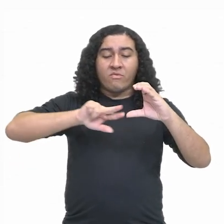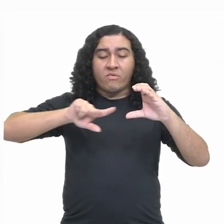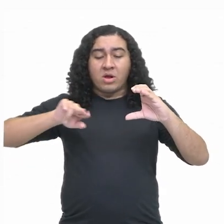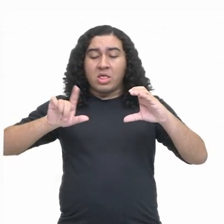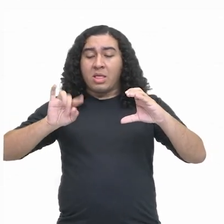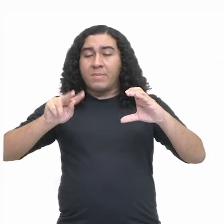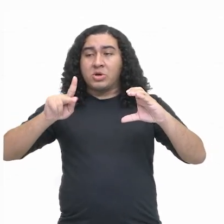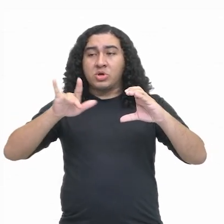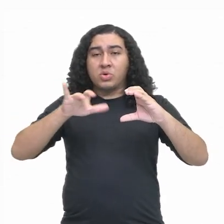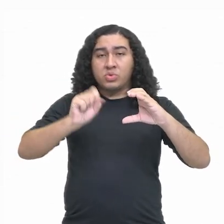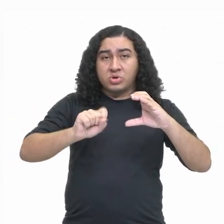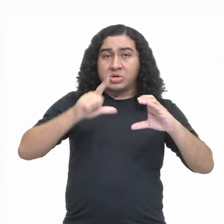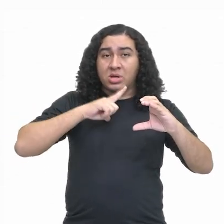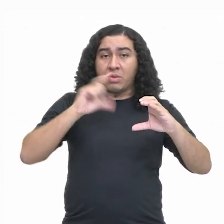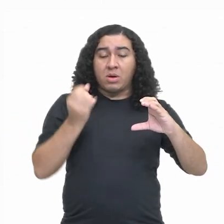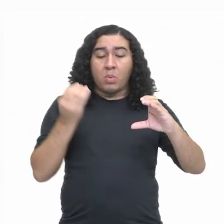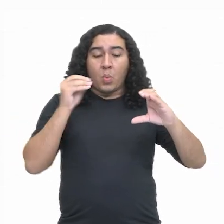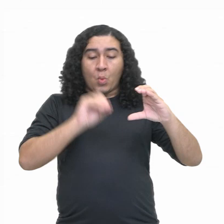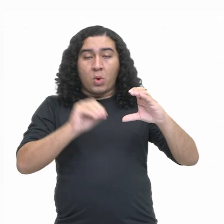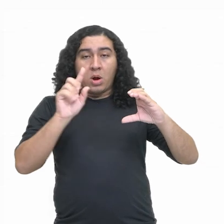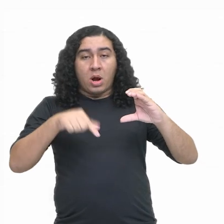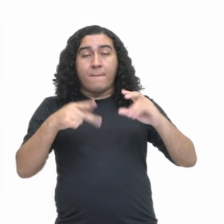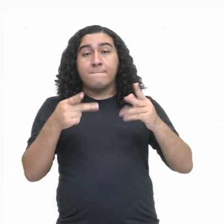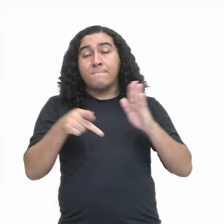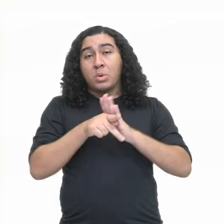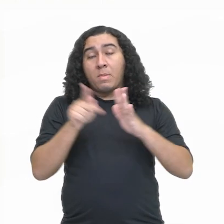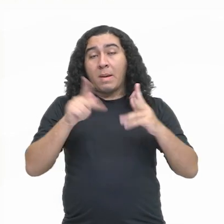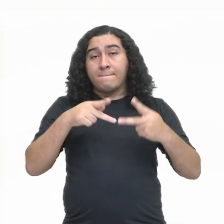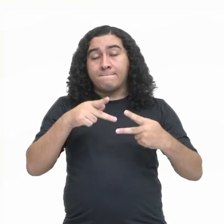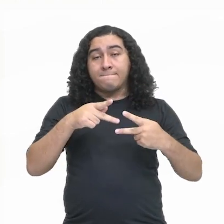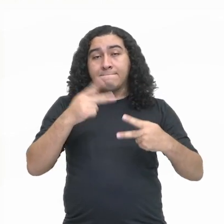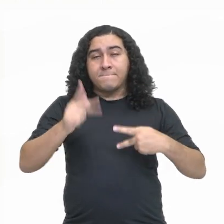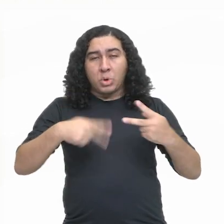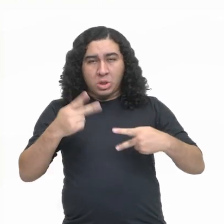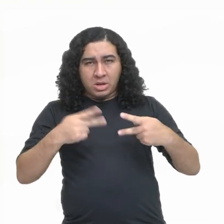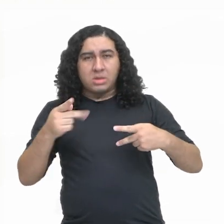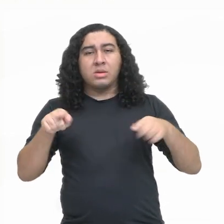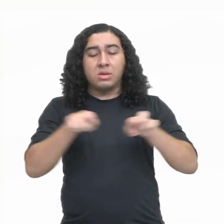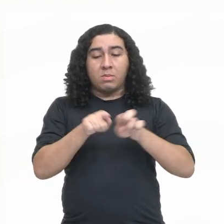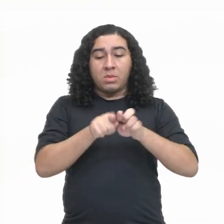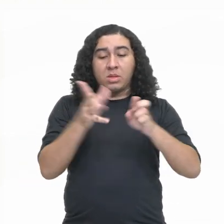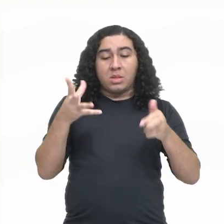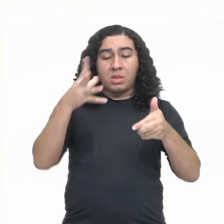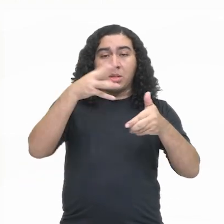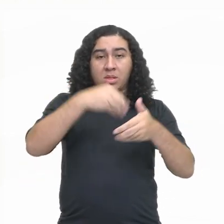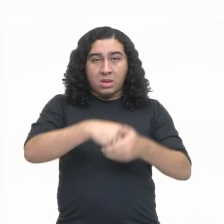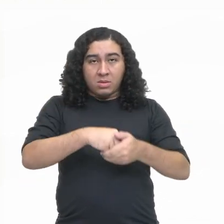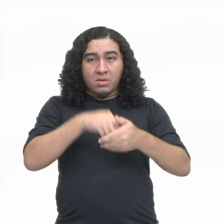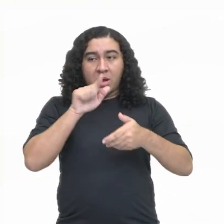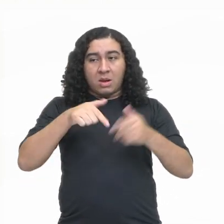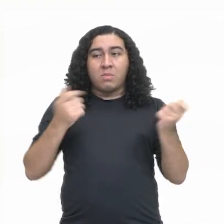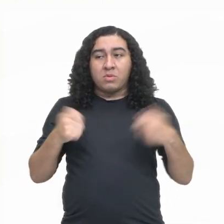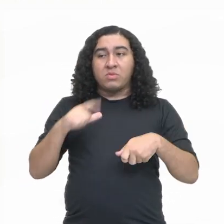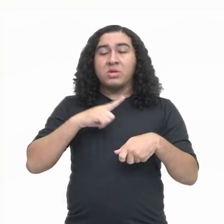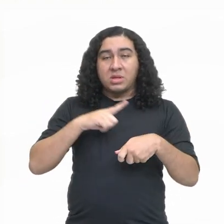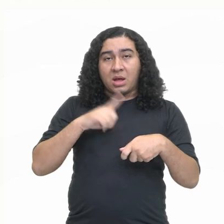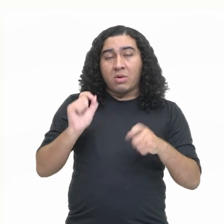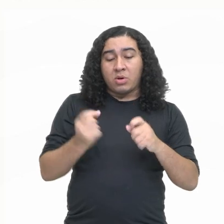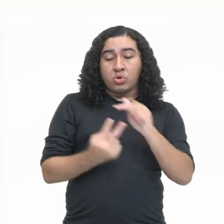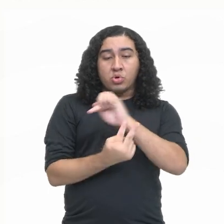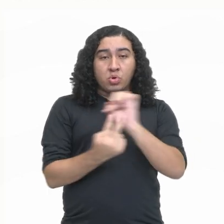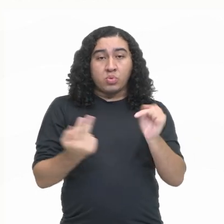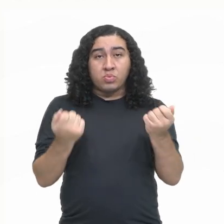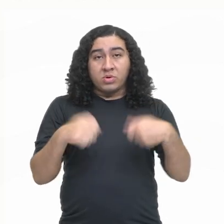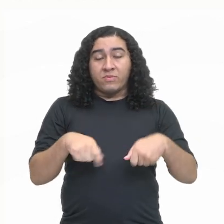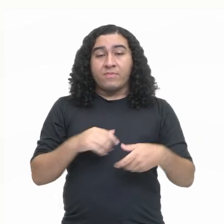estão inseridas proteínas, né? E essas proteínas, elas podem ser de dois tipos. Nós temos